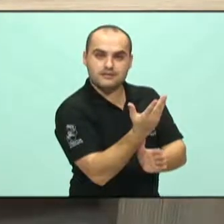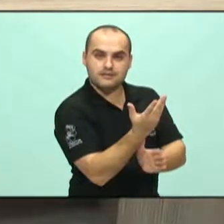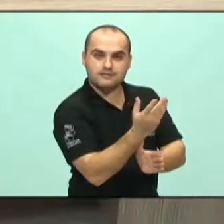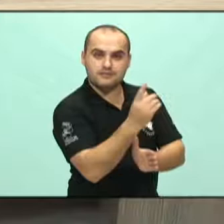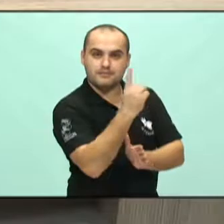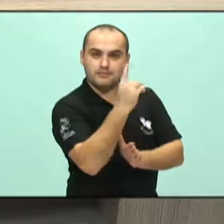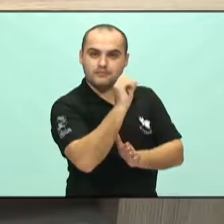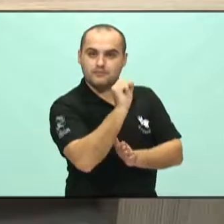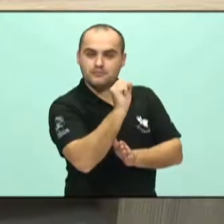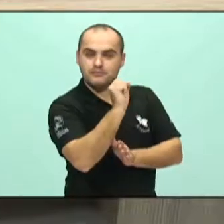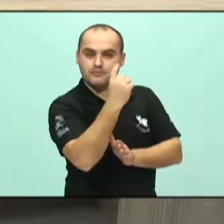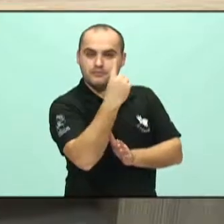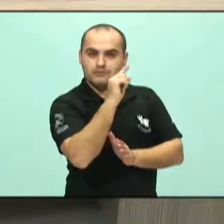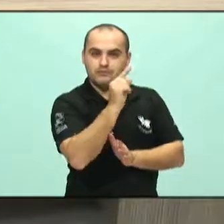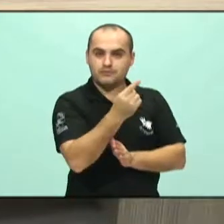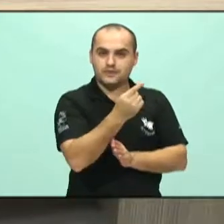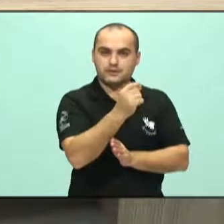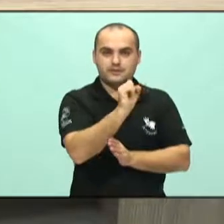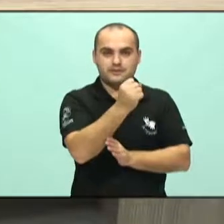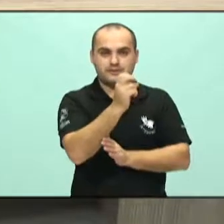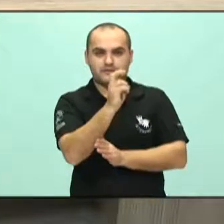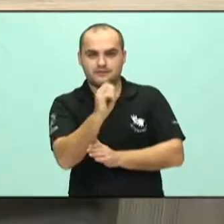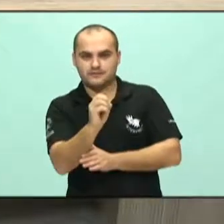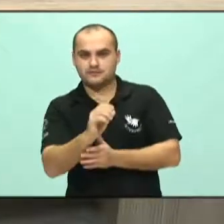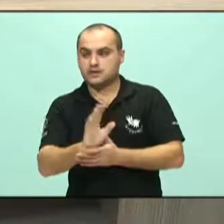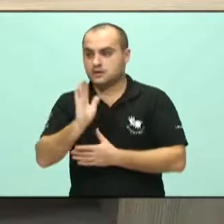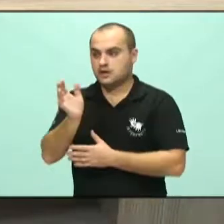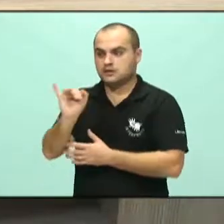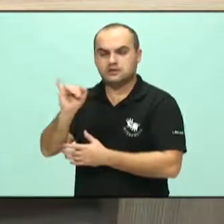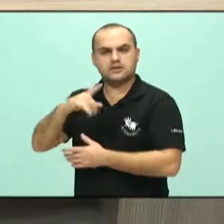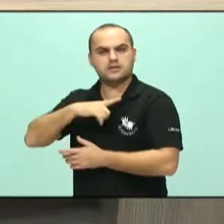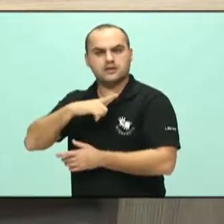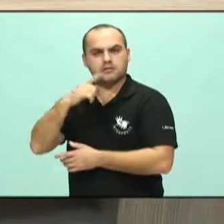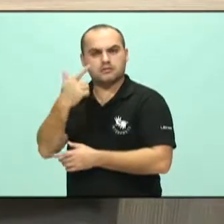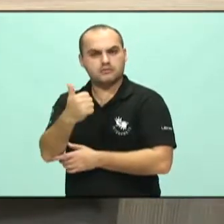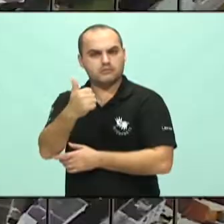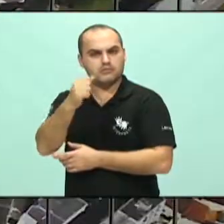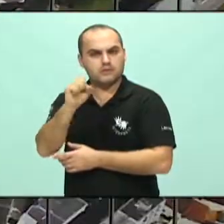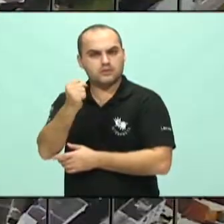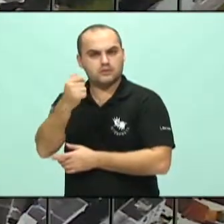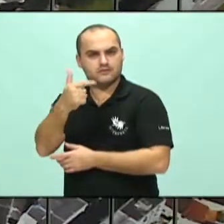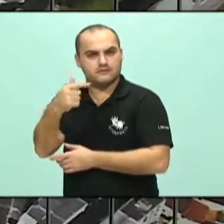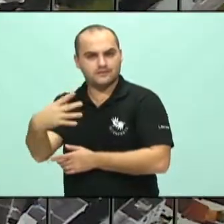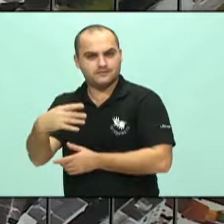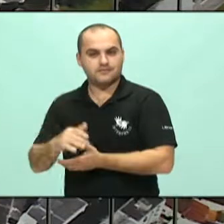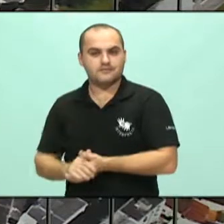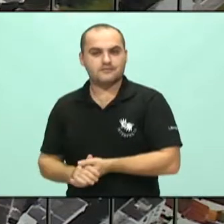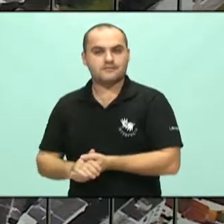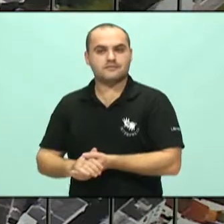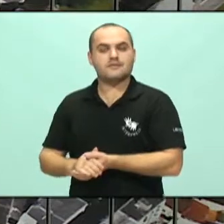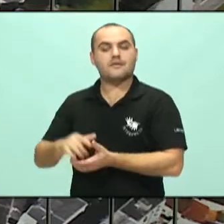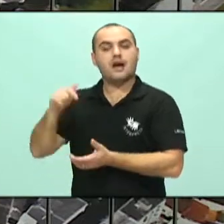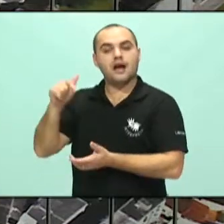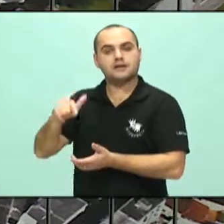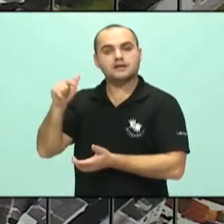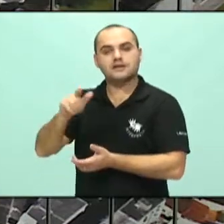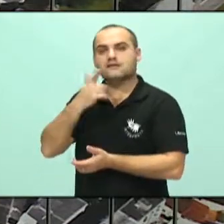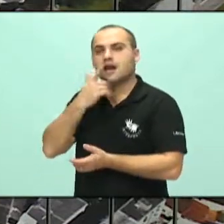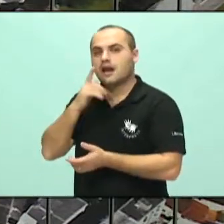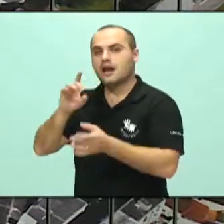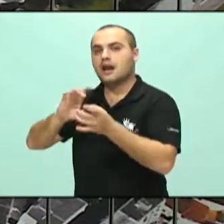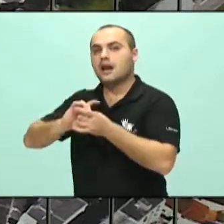1850, quando Itajaí já existia desde 1824. O que nós comemoramos é a nossa